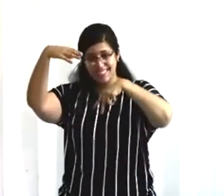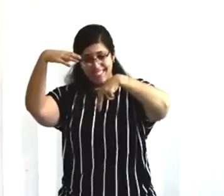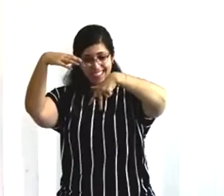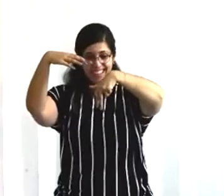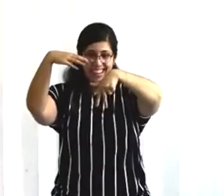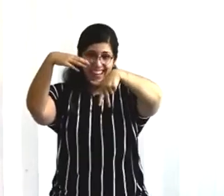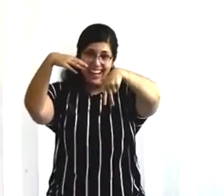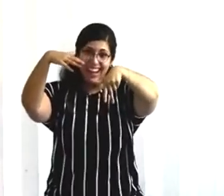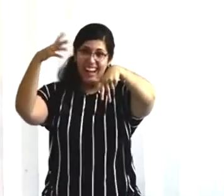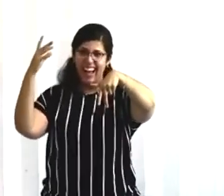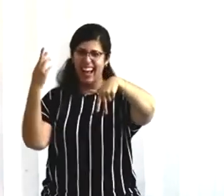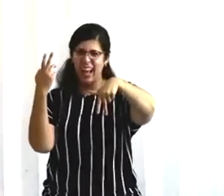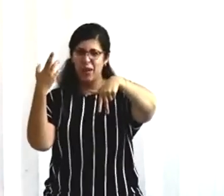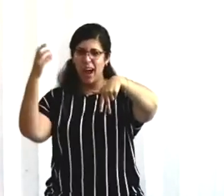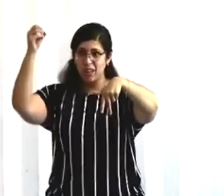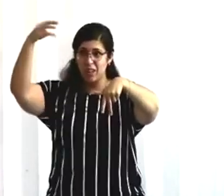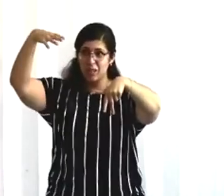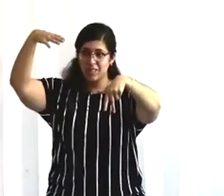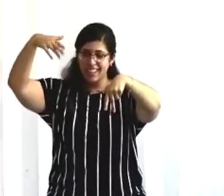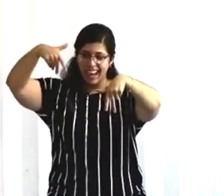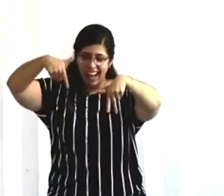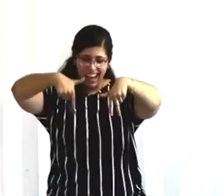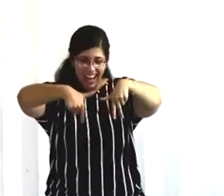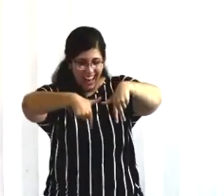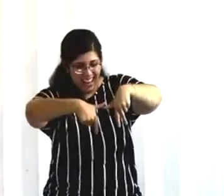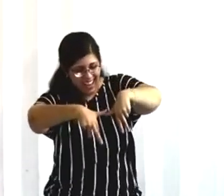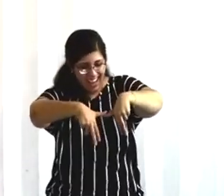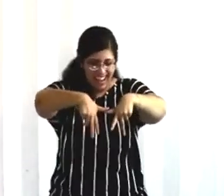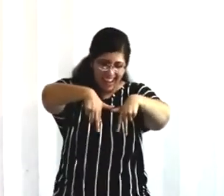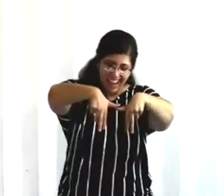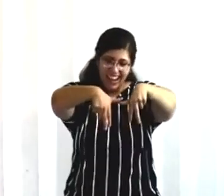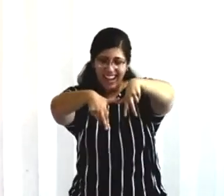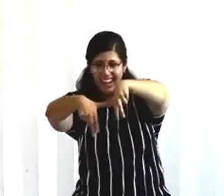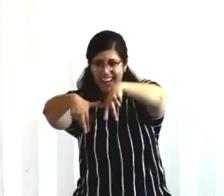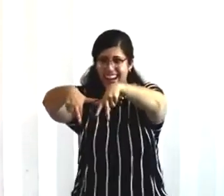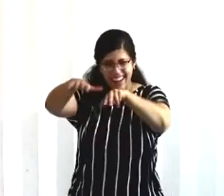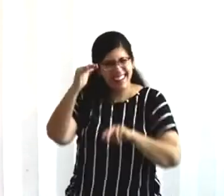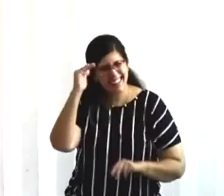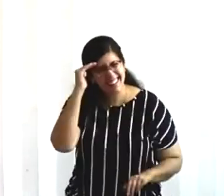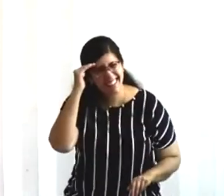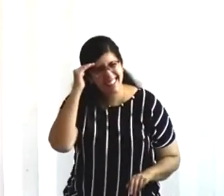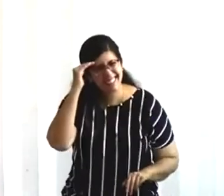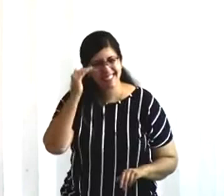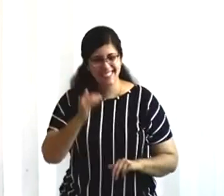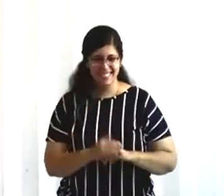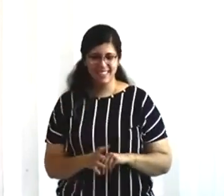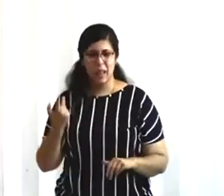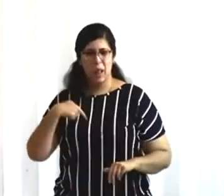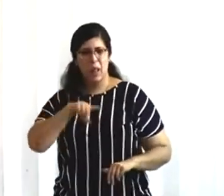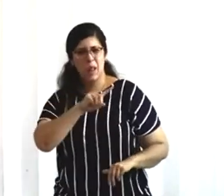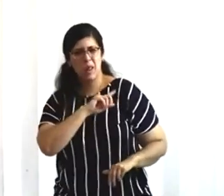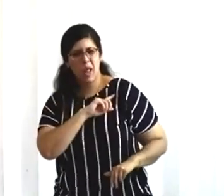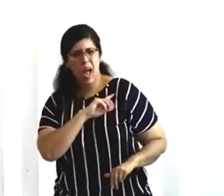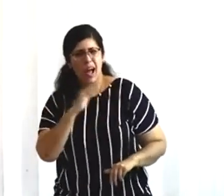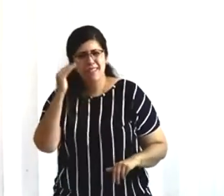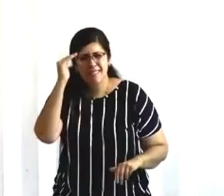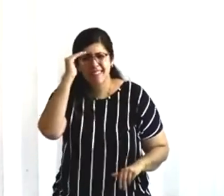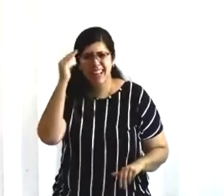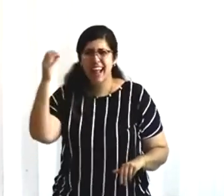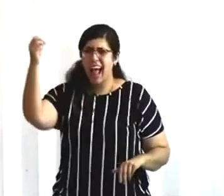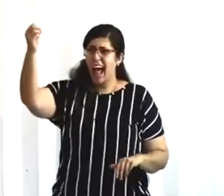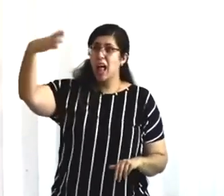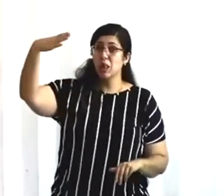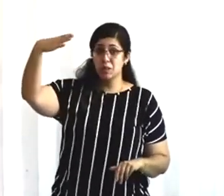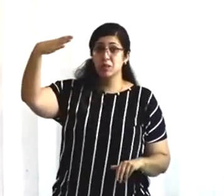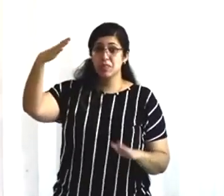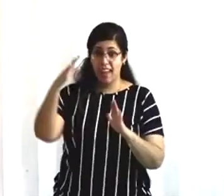como o farol que dava para os barcos e para o navio o local que eles deveriam percorrer. Assim é a luz da palavra do